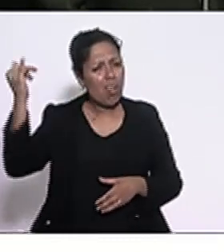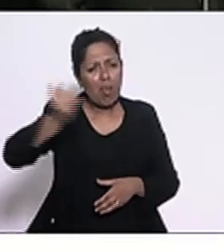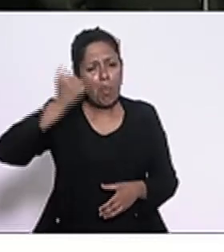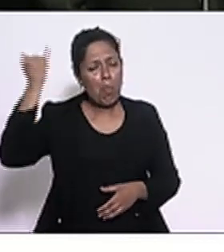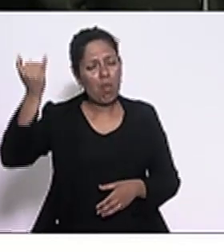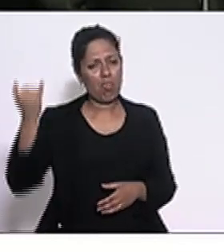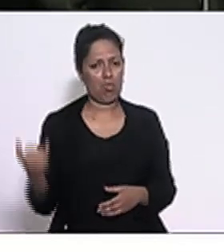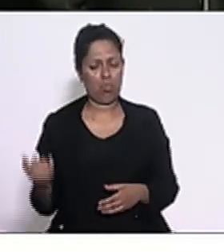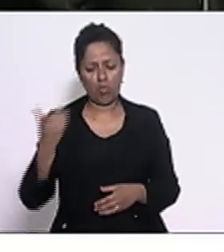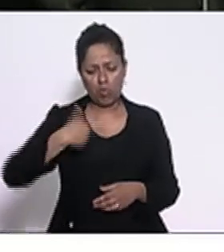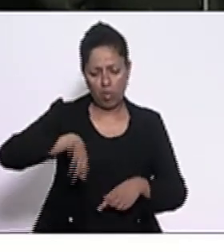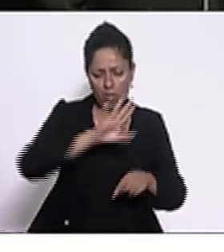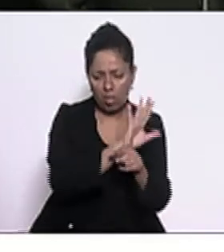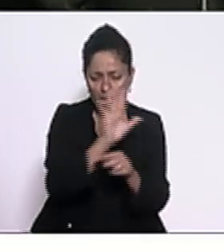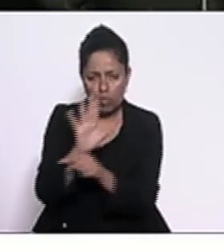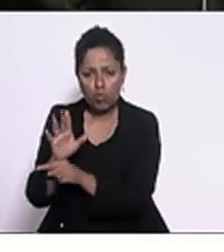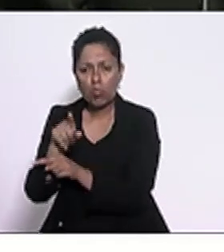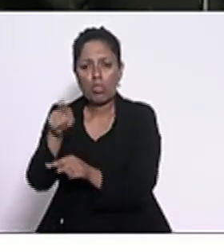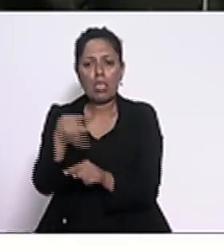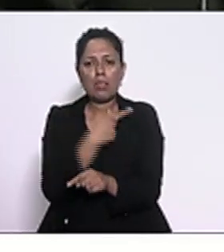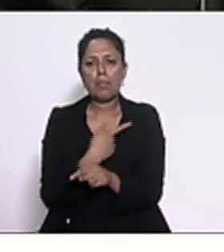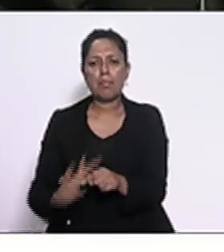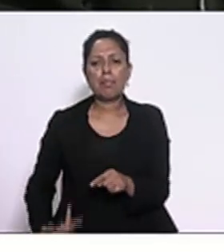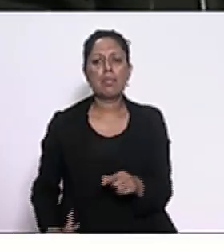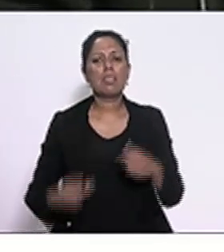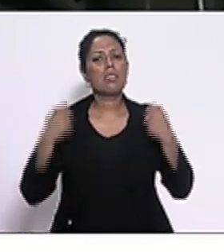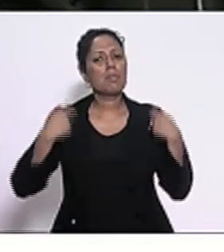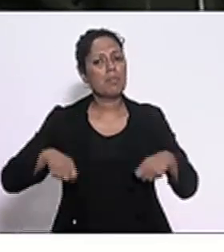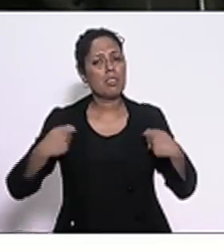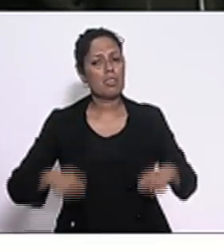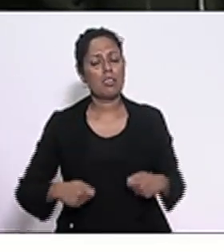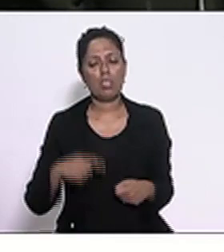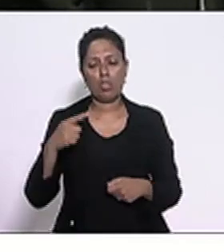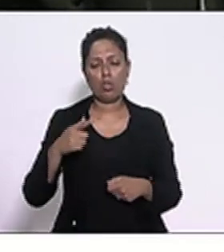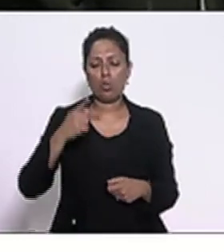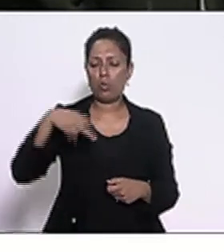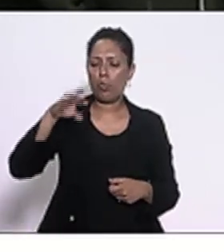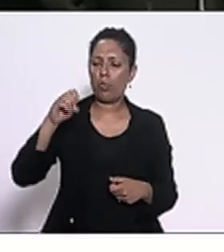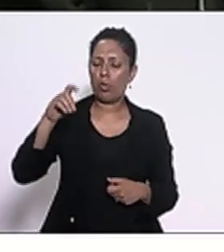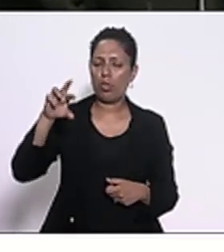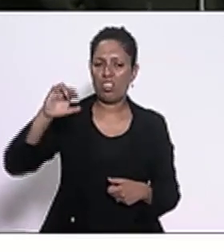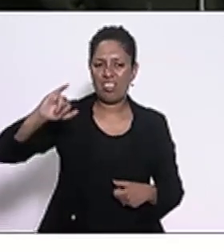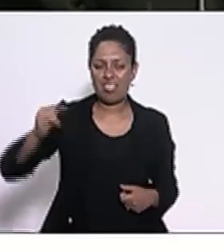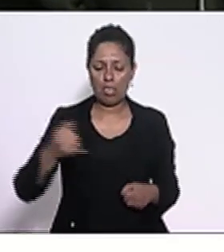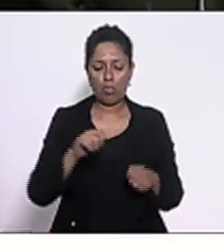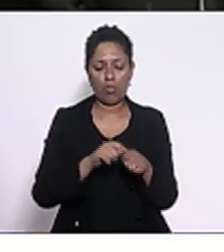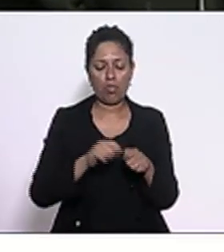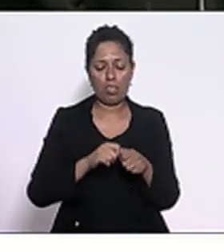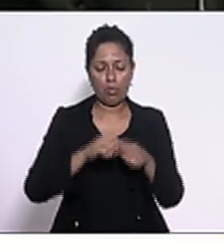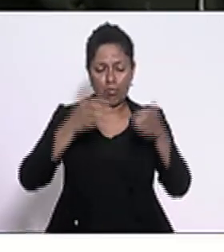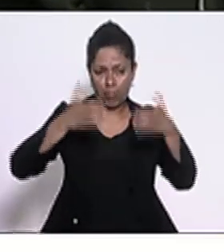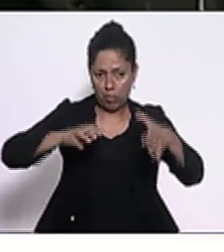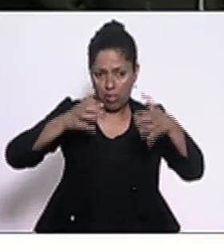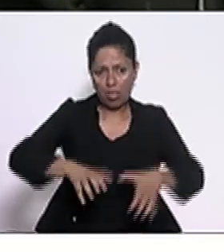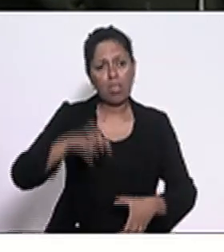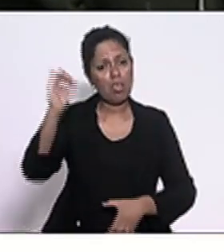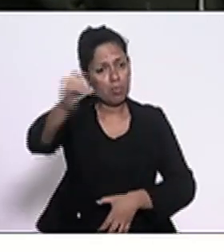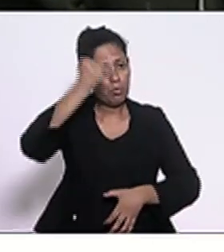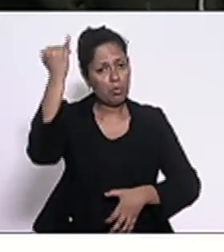a ser apoiada para que o Proderj possa fazer o concurso novamente. O último concurso nós fizemos